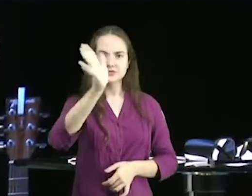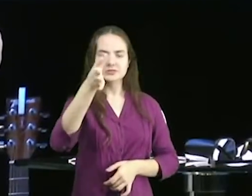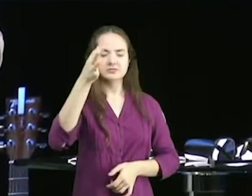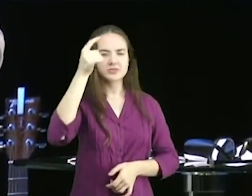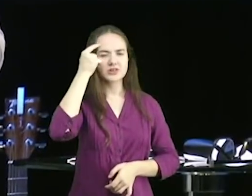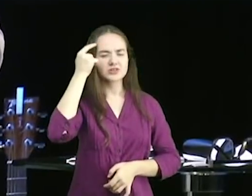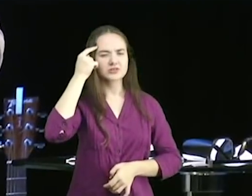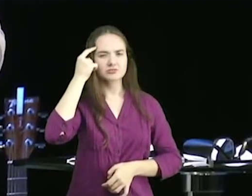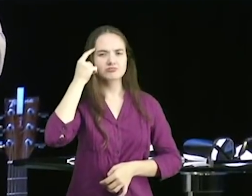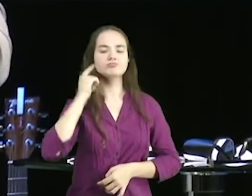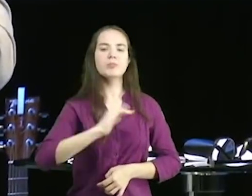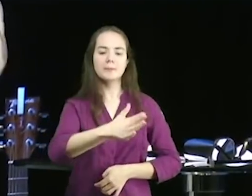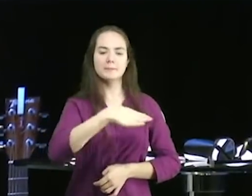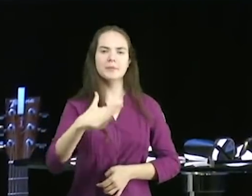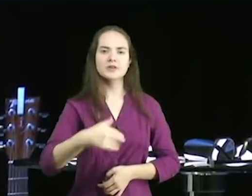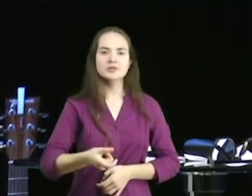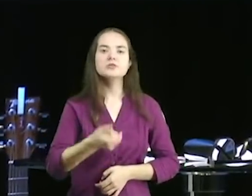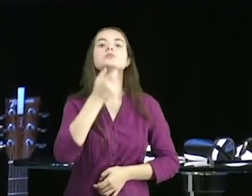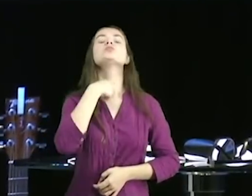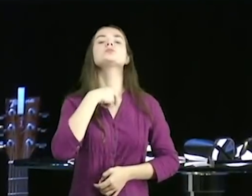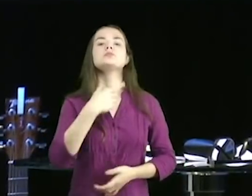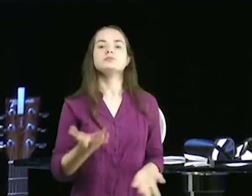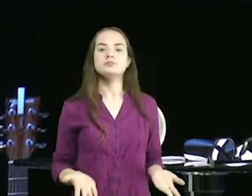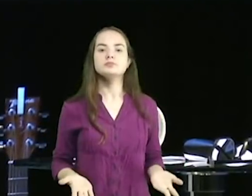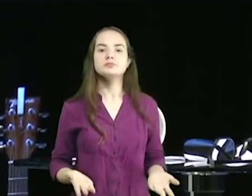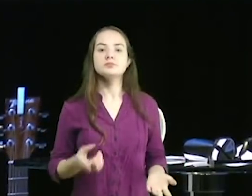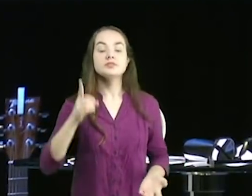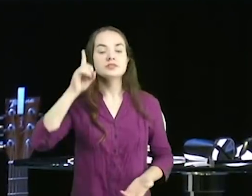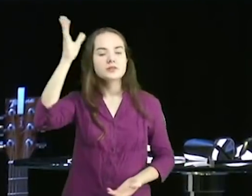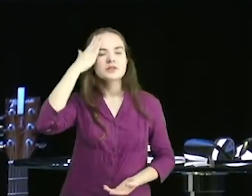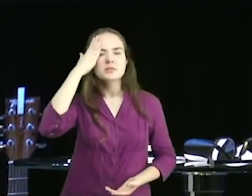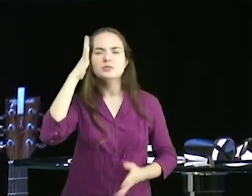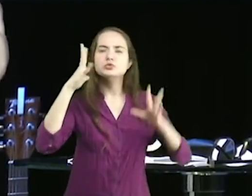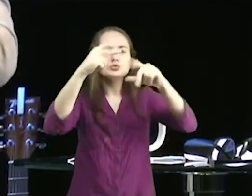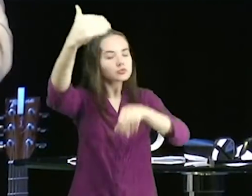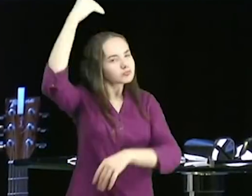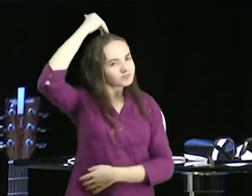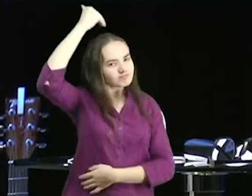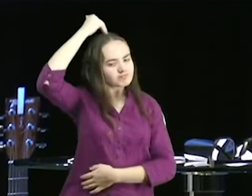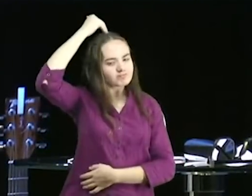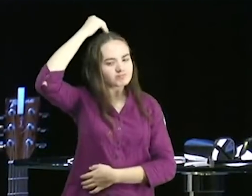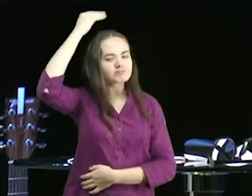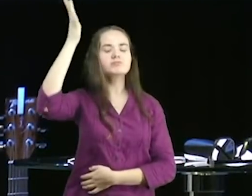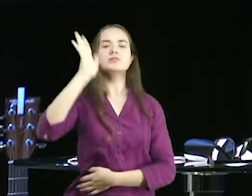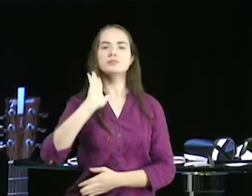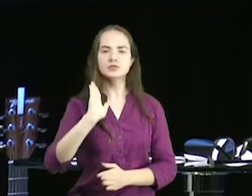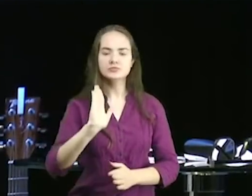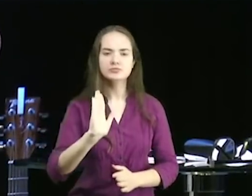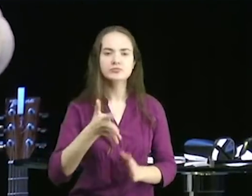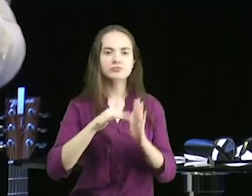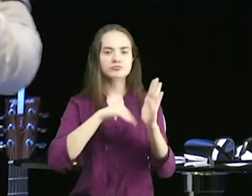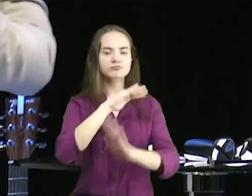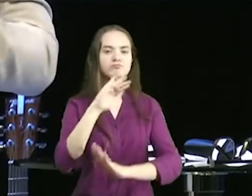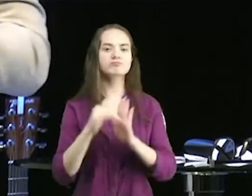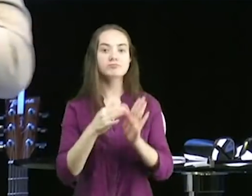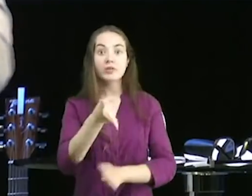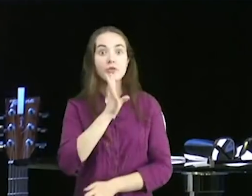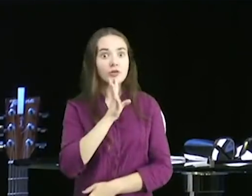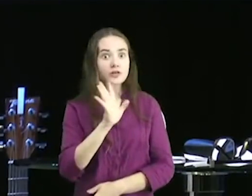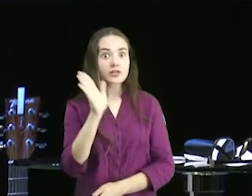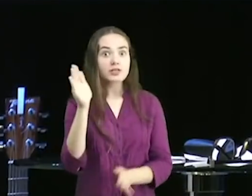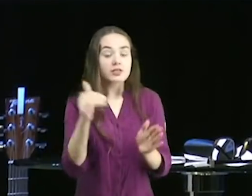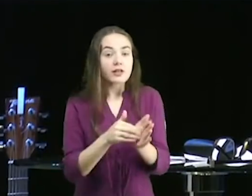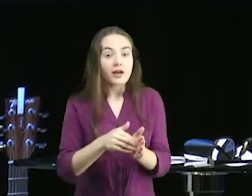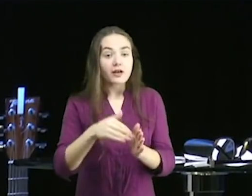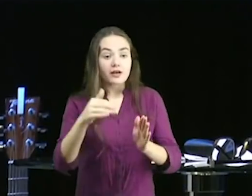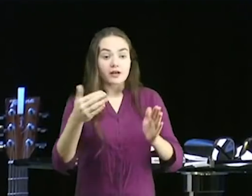moeda? Olha para mim, Deus sabe tudo que está entalado dentro de você. Sabe? Deus conhecia até a moeda